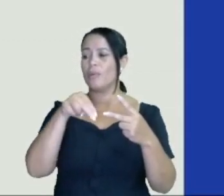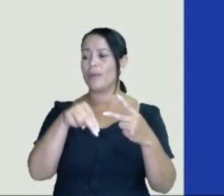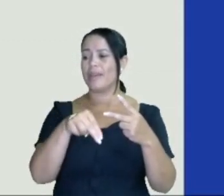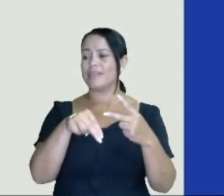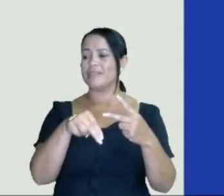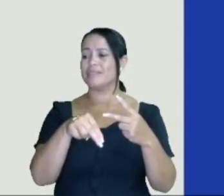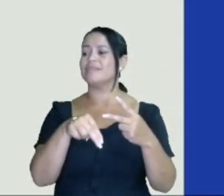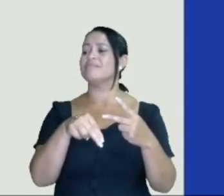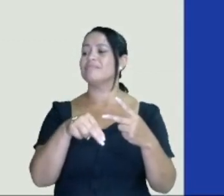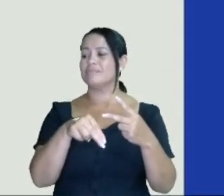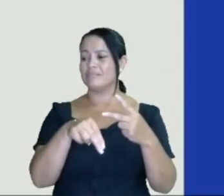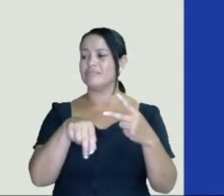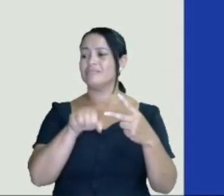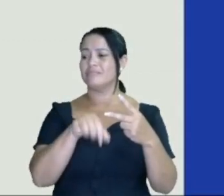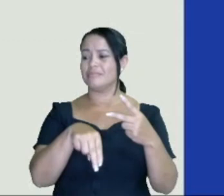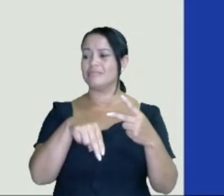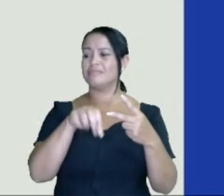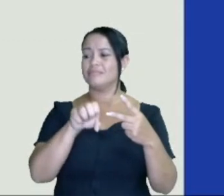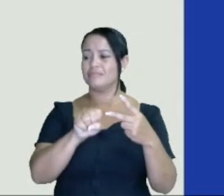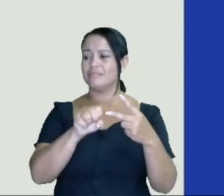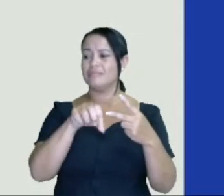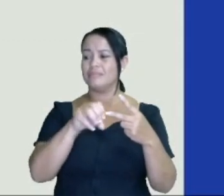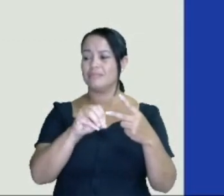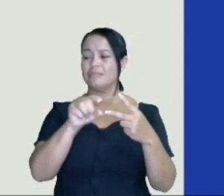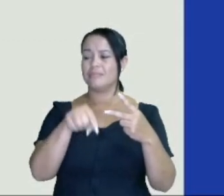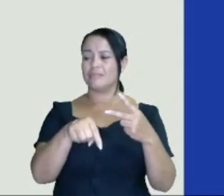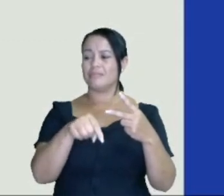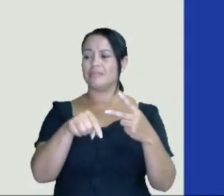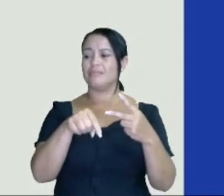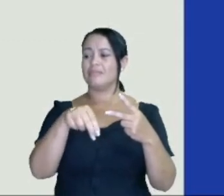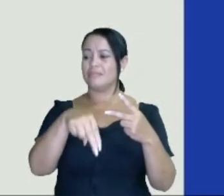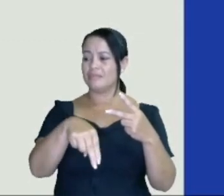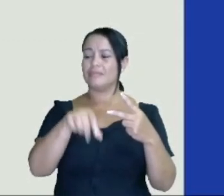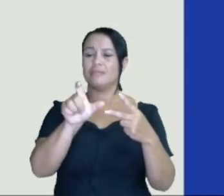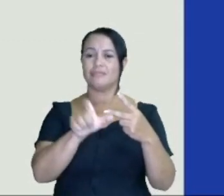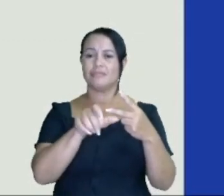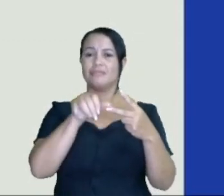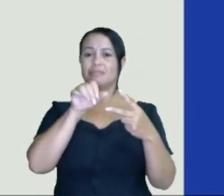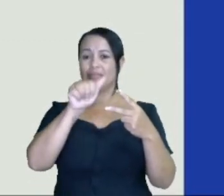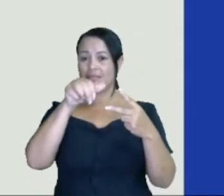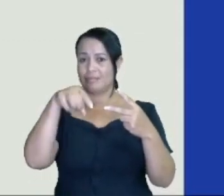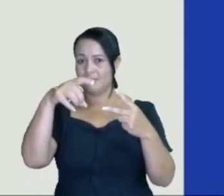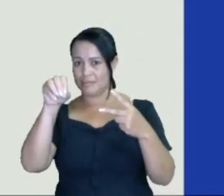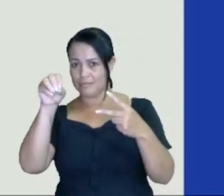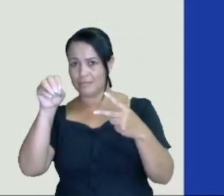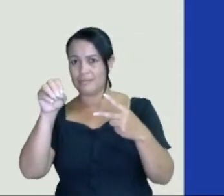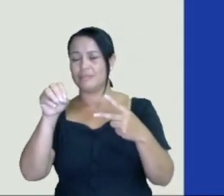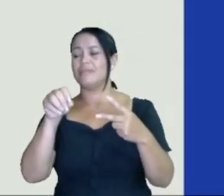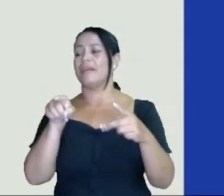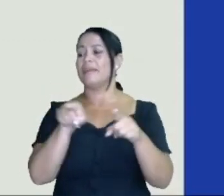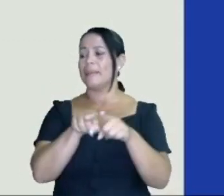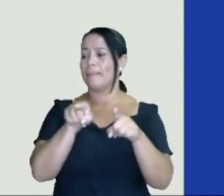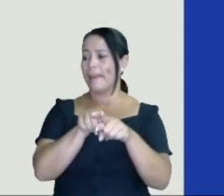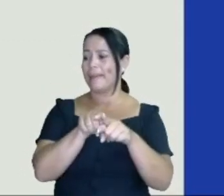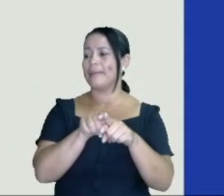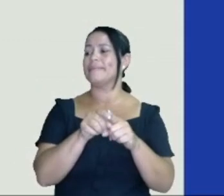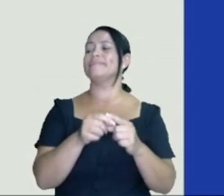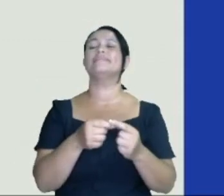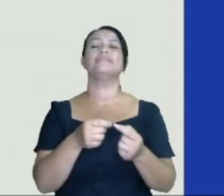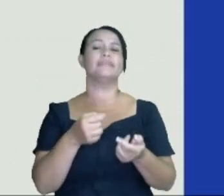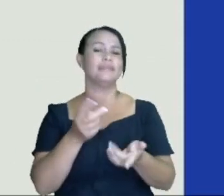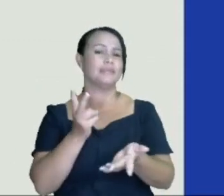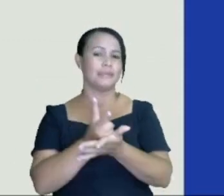Terminado em R, em U, em uns, em on e em X ou em